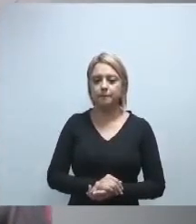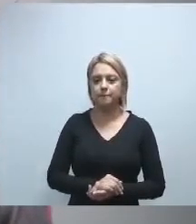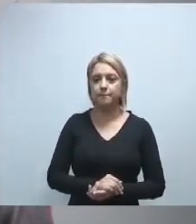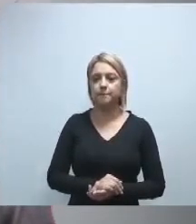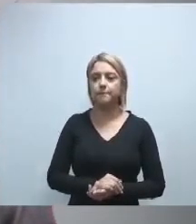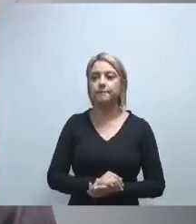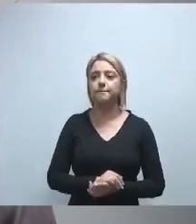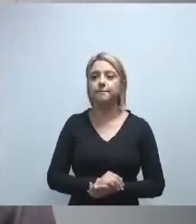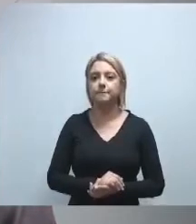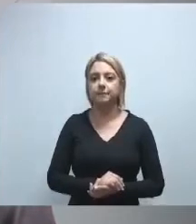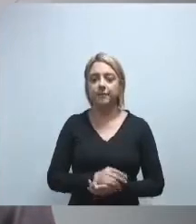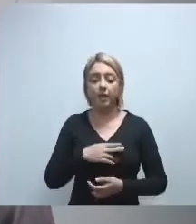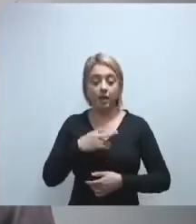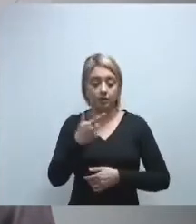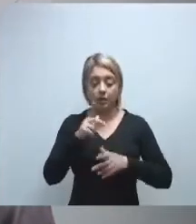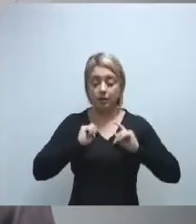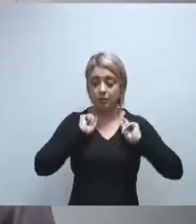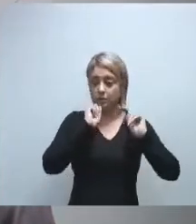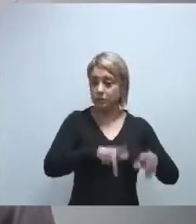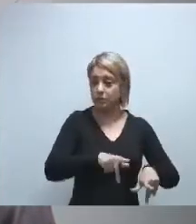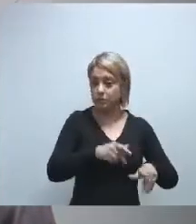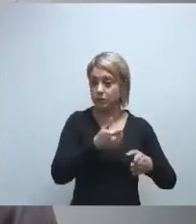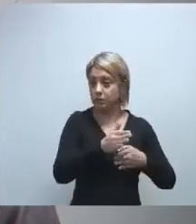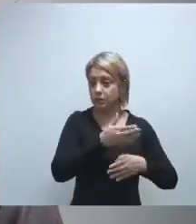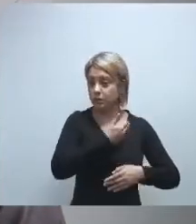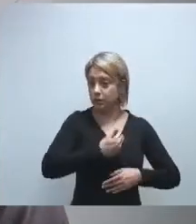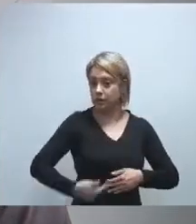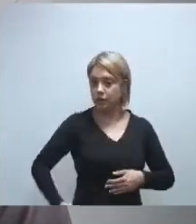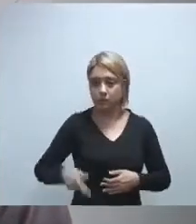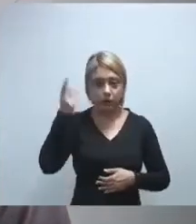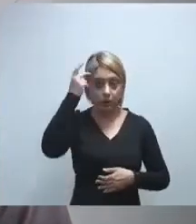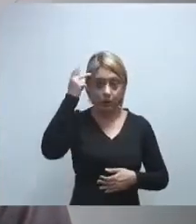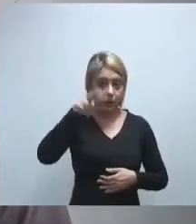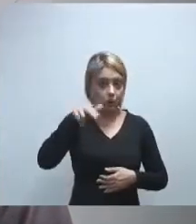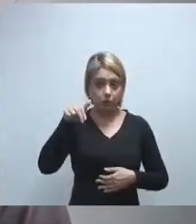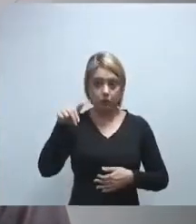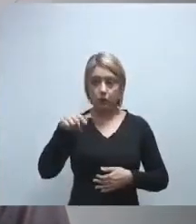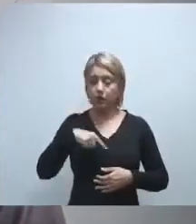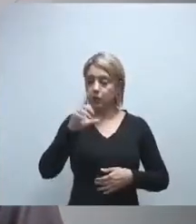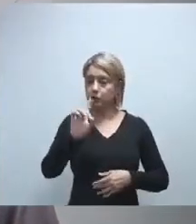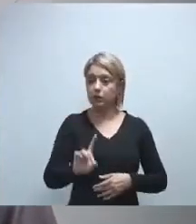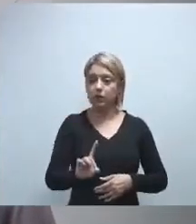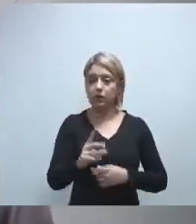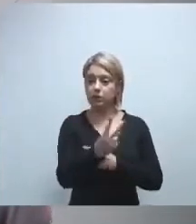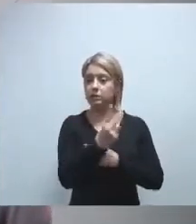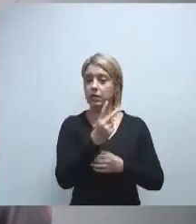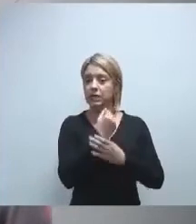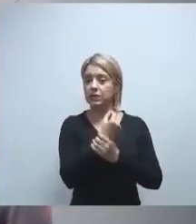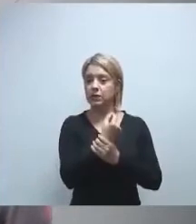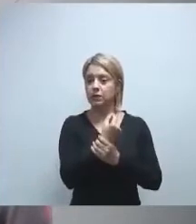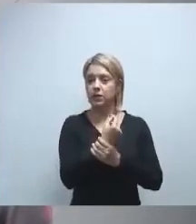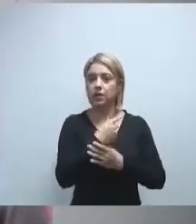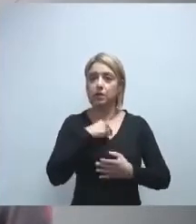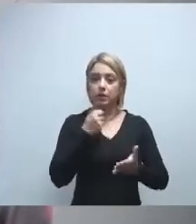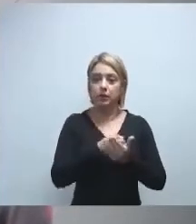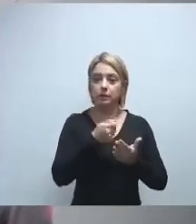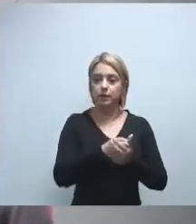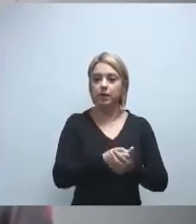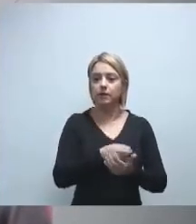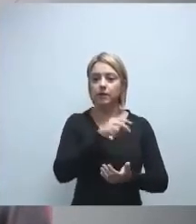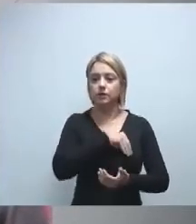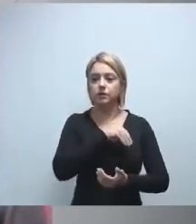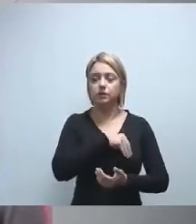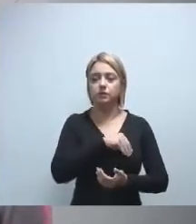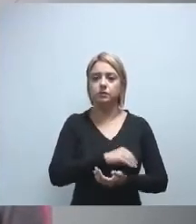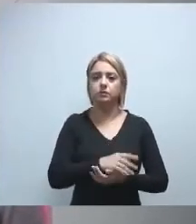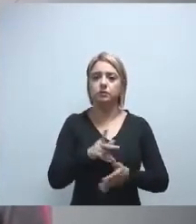a aposentadoria de ex governador são paulo nunca teve na vida e não tem direito à segurança também se eu fizer tenho que pagar do meu próprio